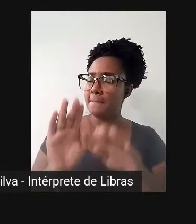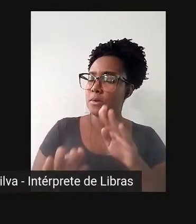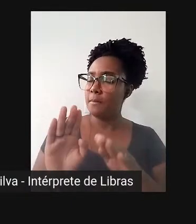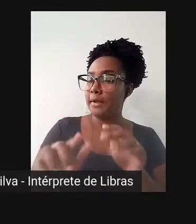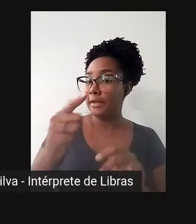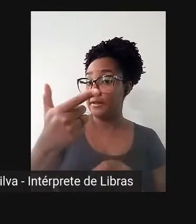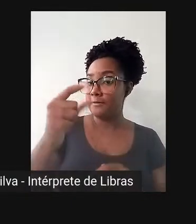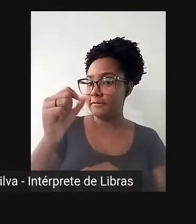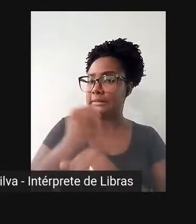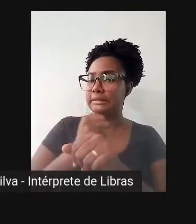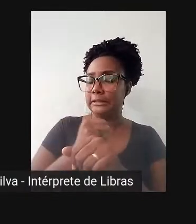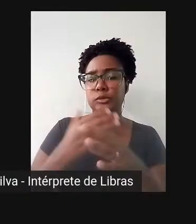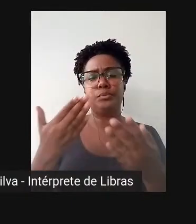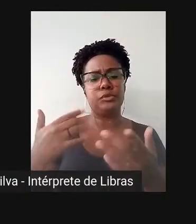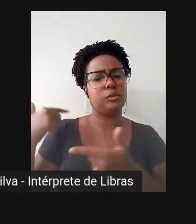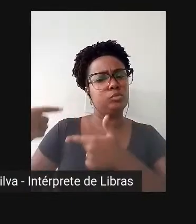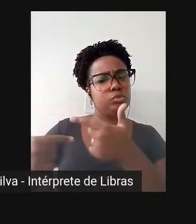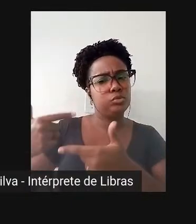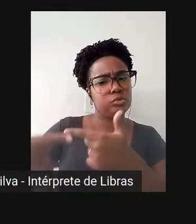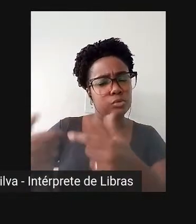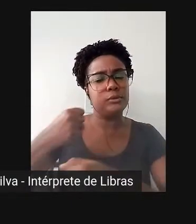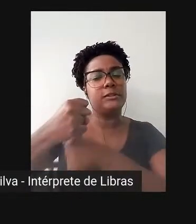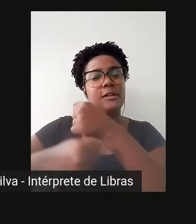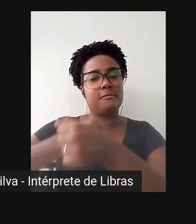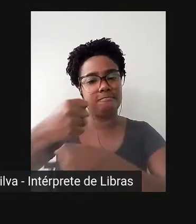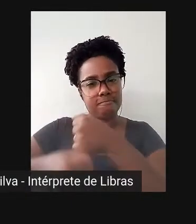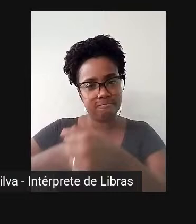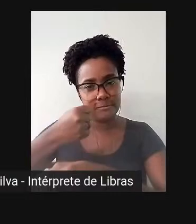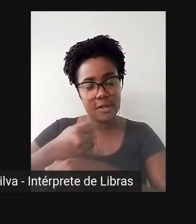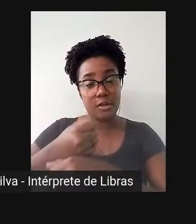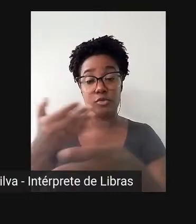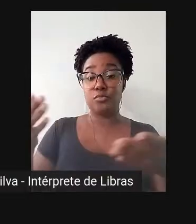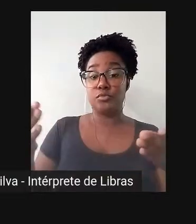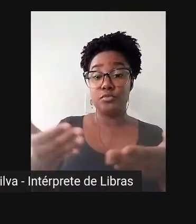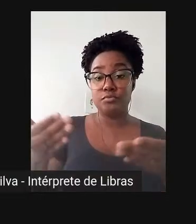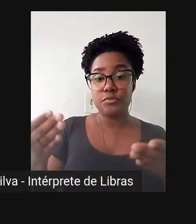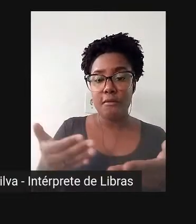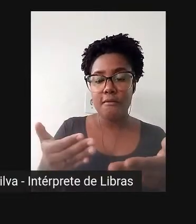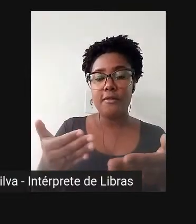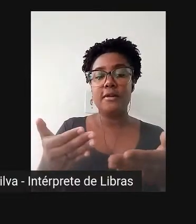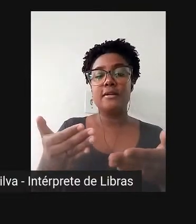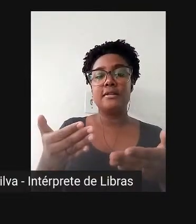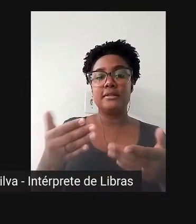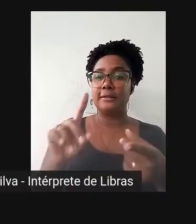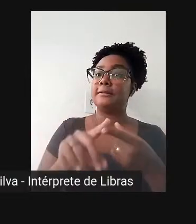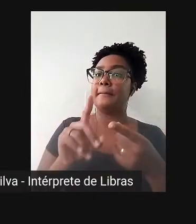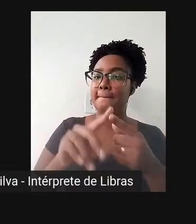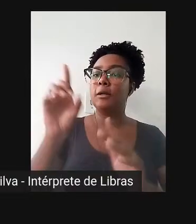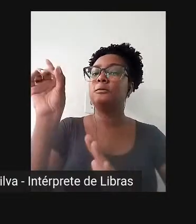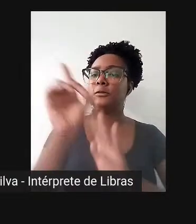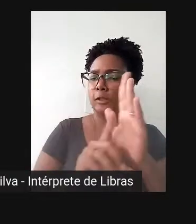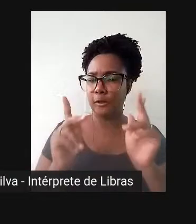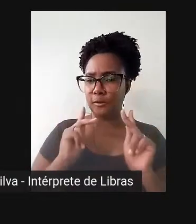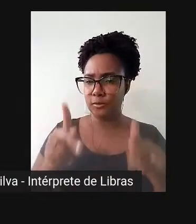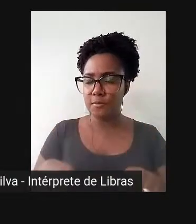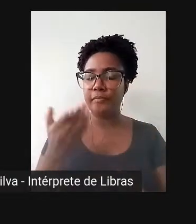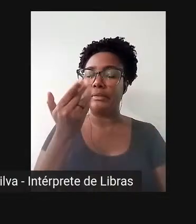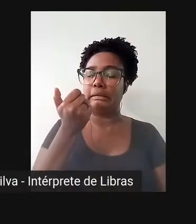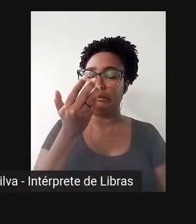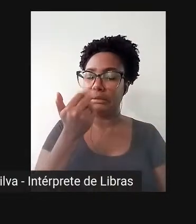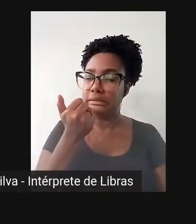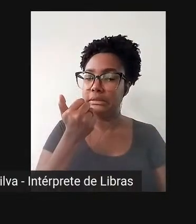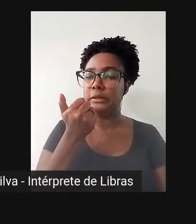longe e as quais se somam hoje a luta pelo direito humano à alimentação e nutrição adequada,